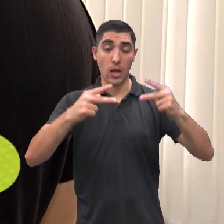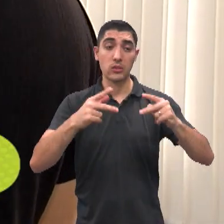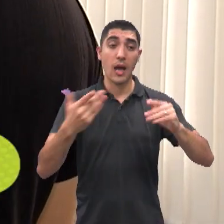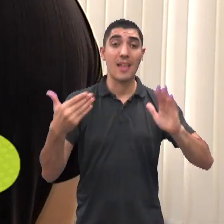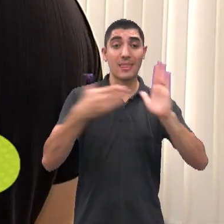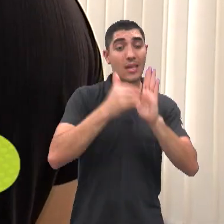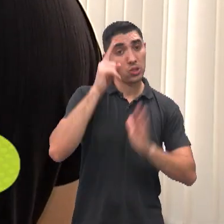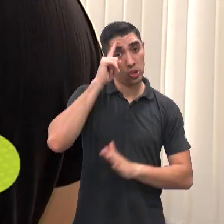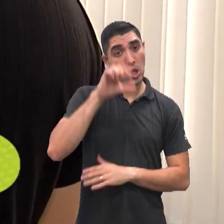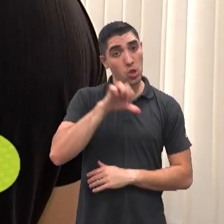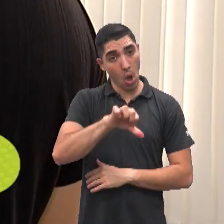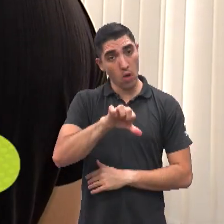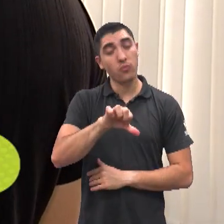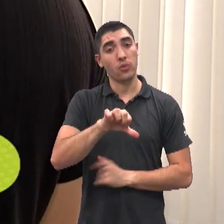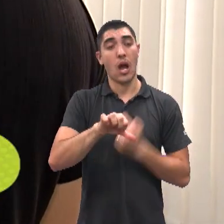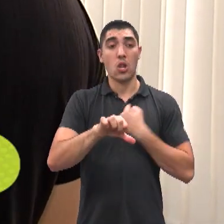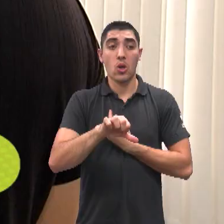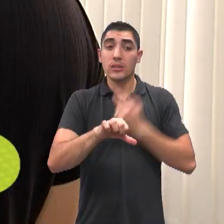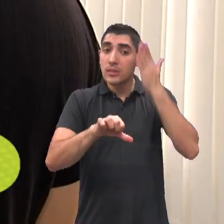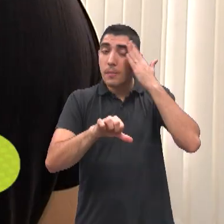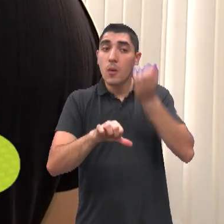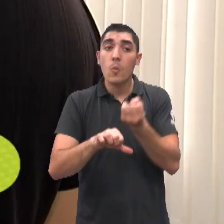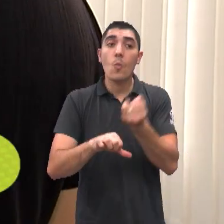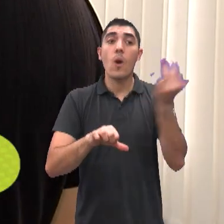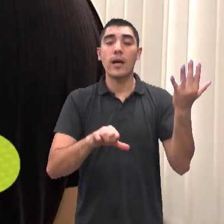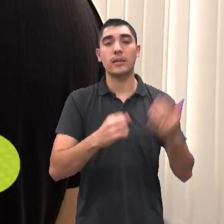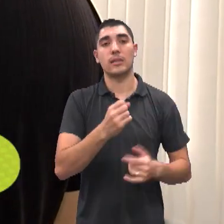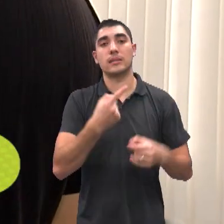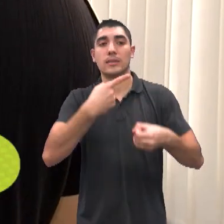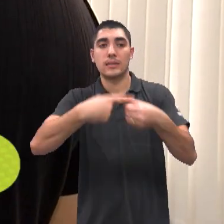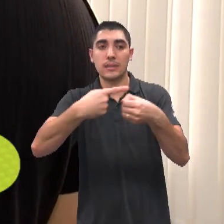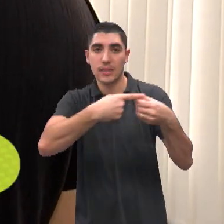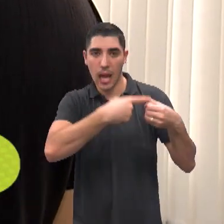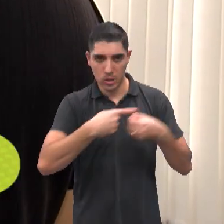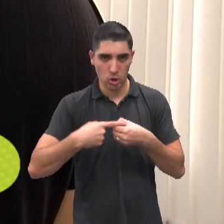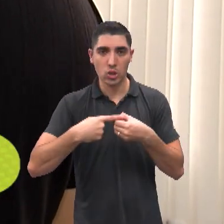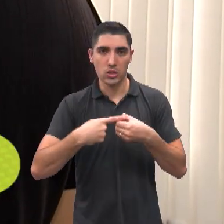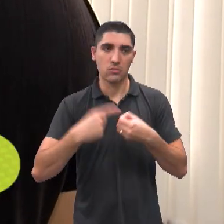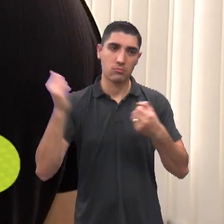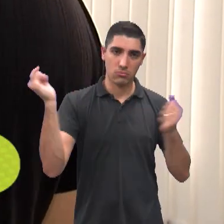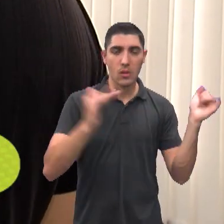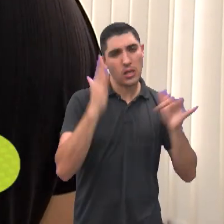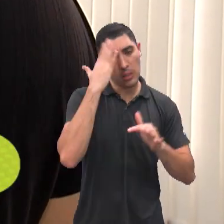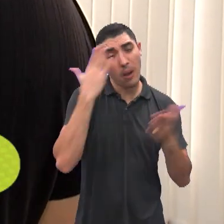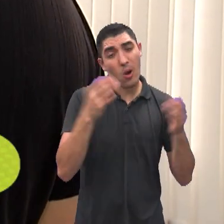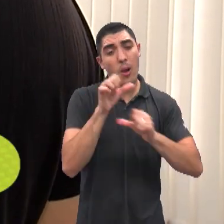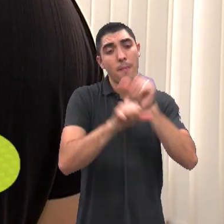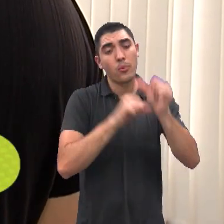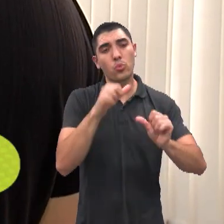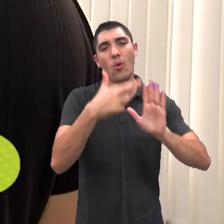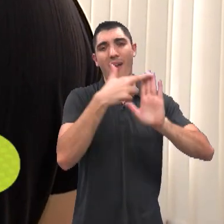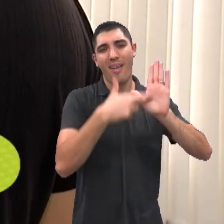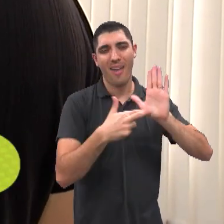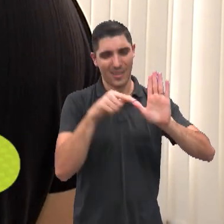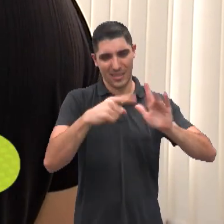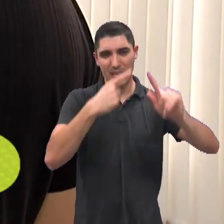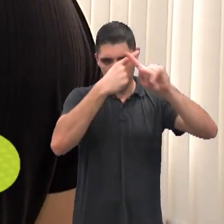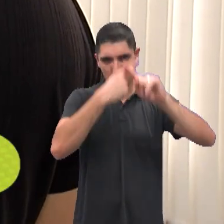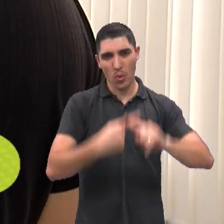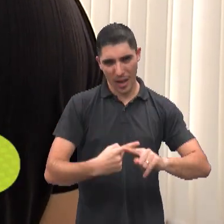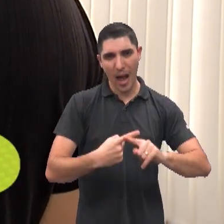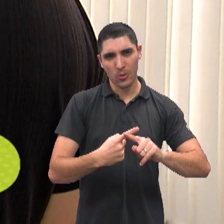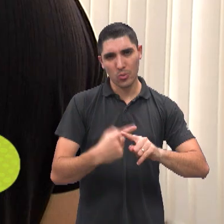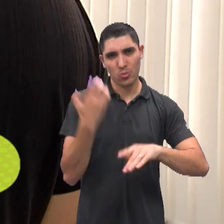quantos municípios estarão presentes. A gente sabe que muita coisa mudou, é um novo formato, então a gente também tem que se adequar nesse momento que a gente